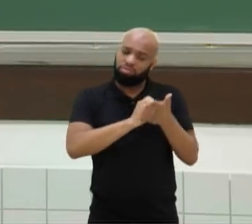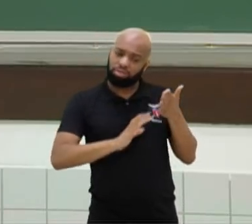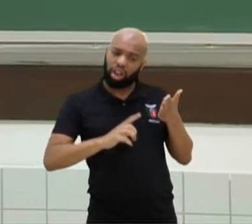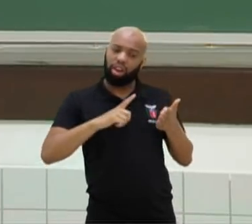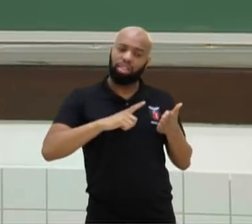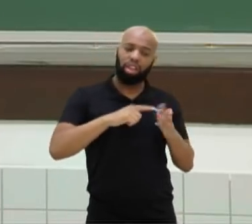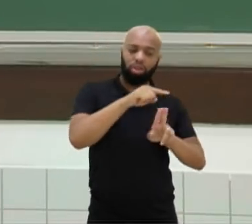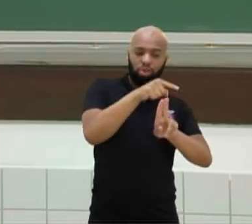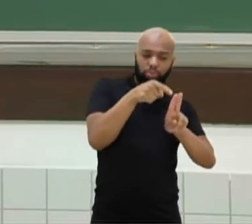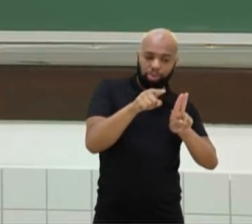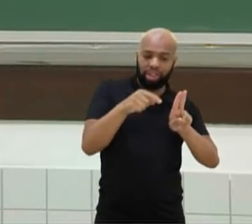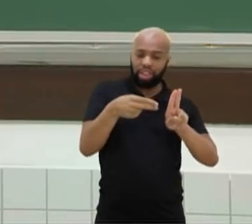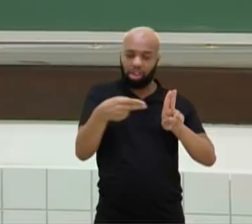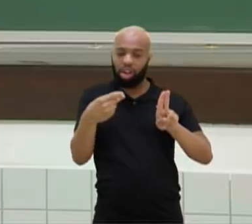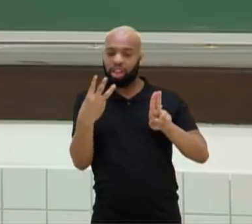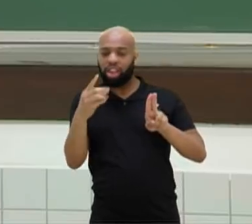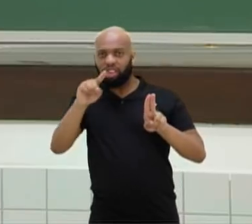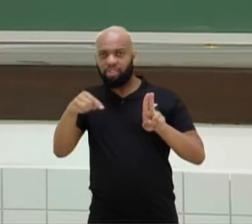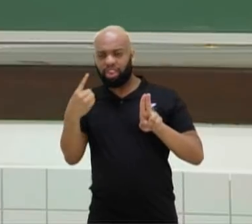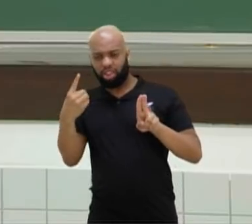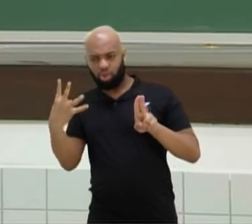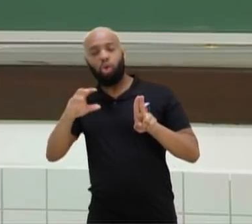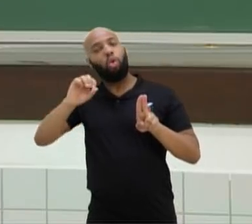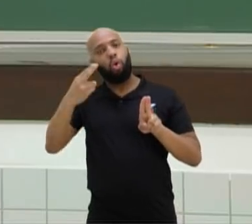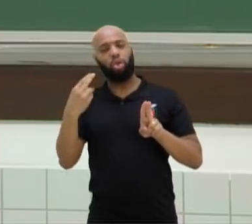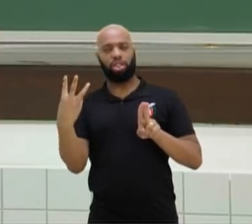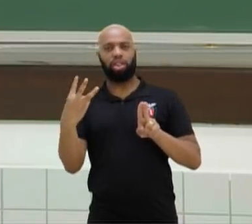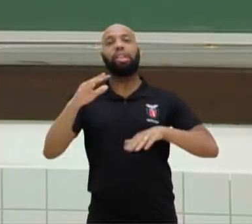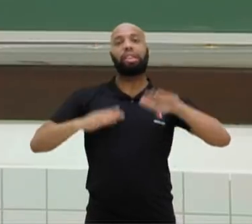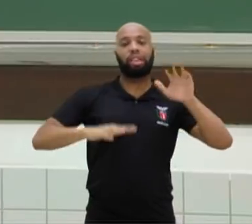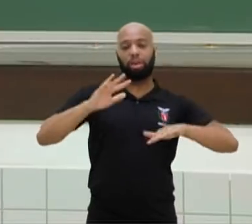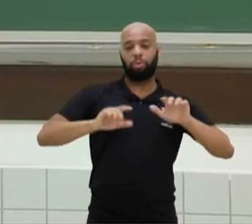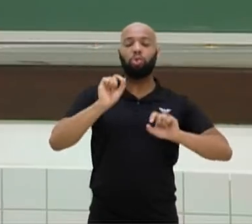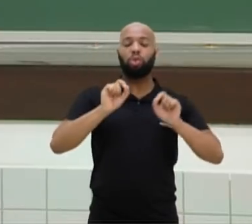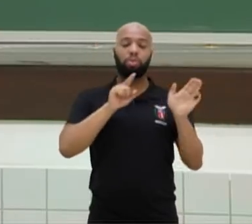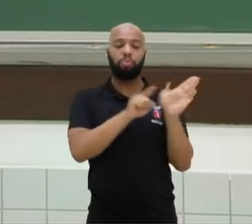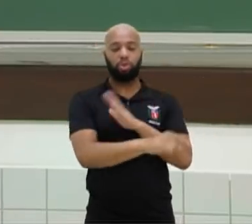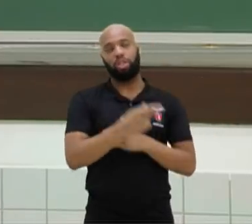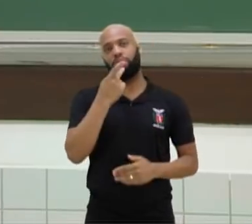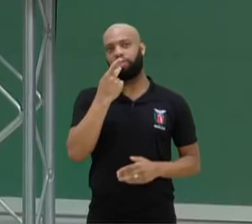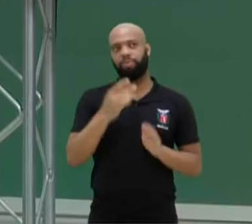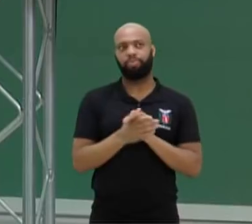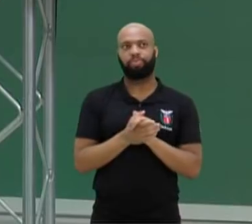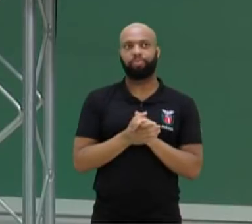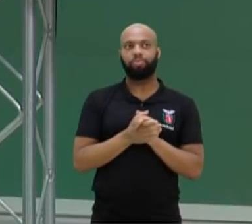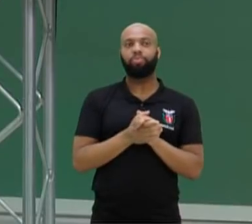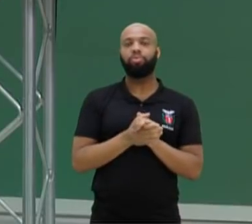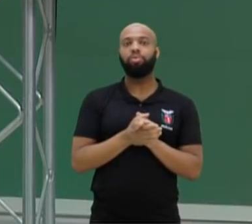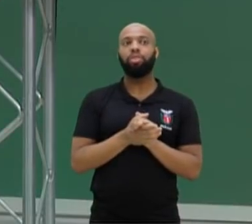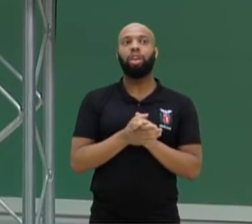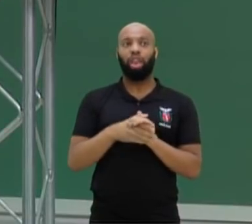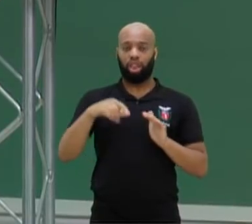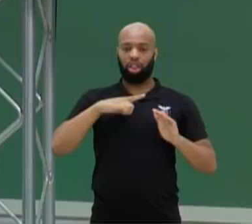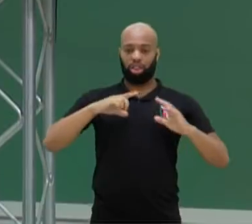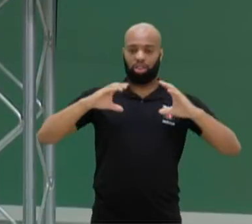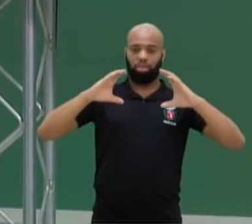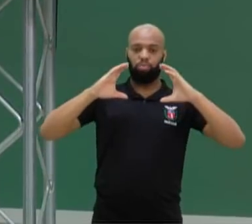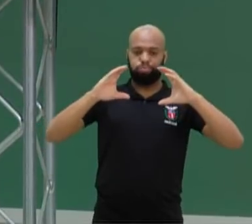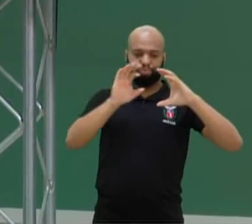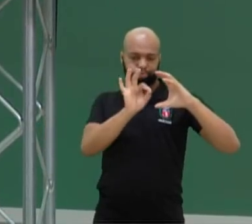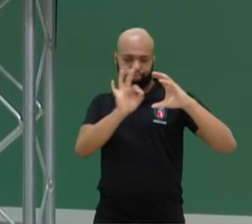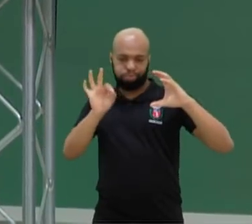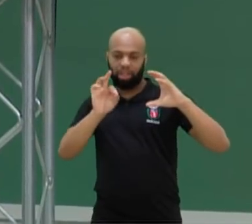vem, que é aquilo que vocês vão enfrentar aí para frente, em Enem, vestibular, vamos ver. Bom, circunferência, elementos importantes, raio, já